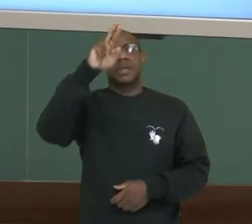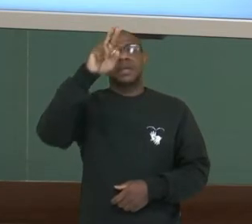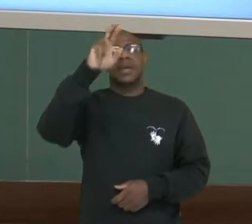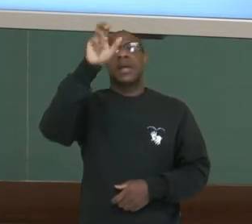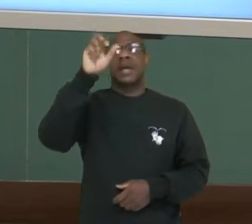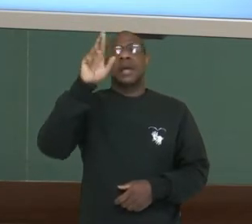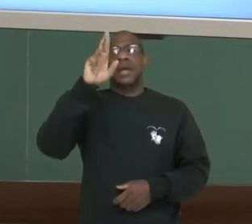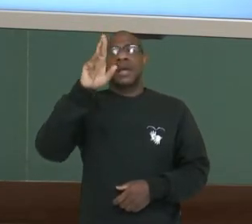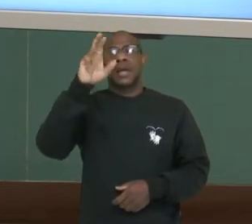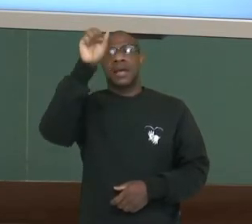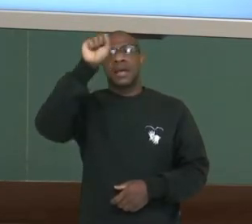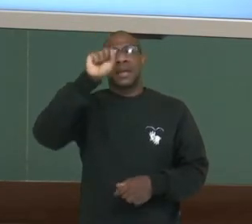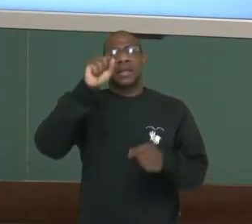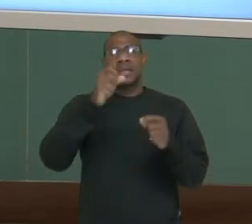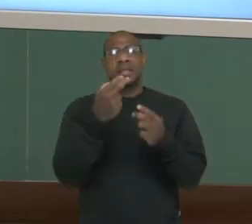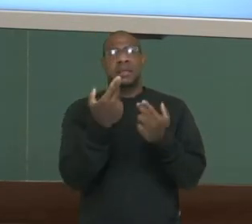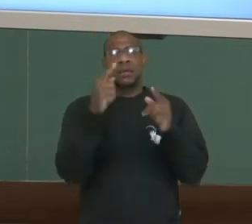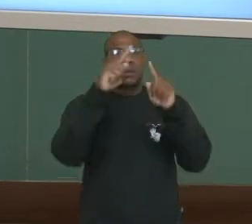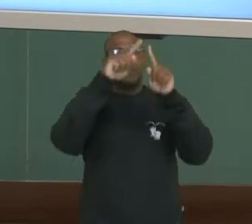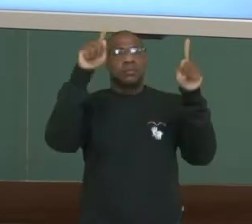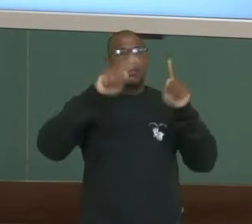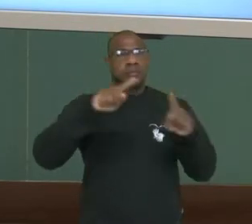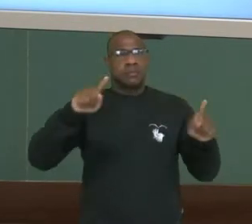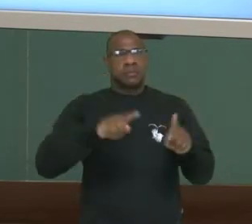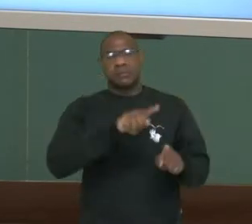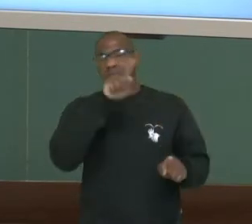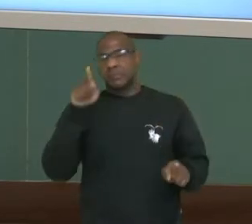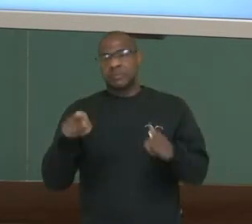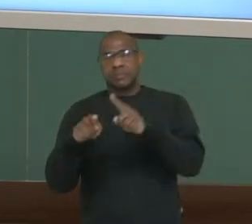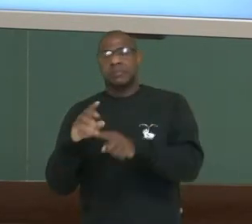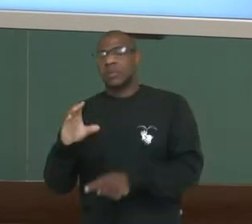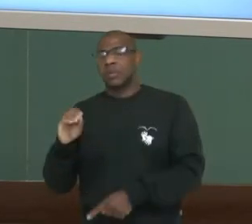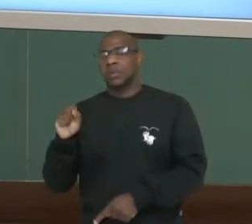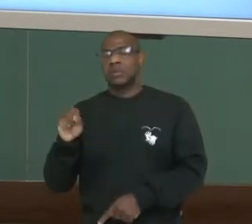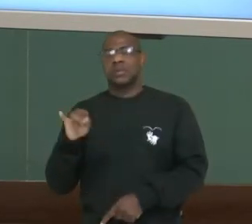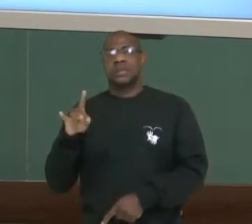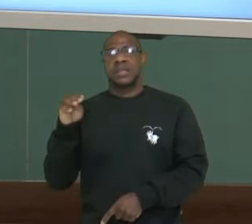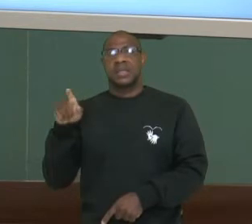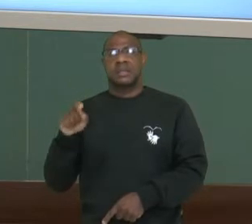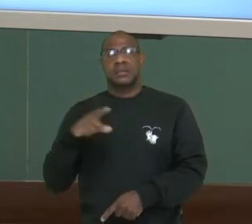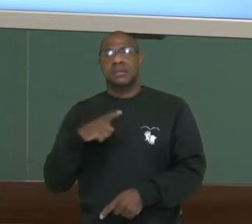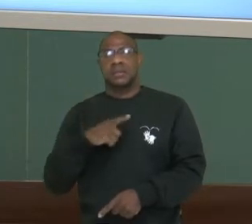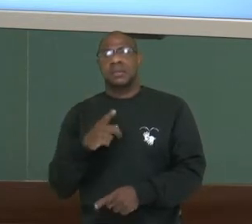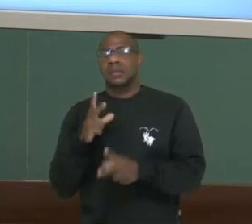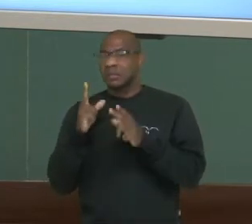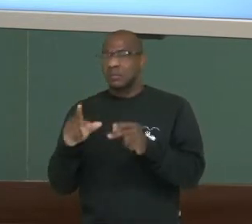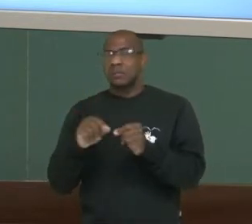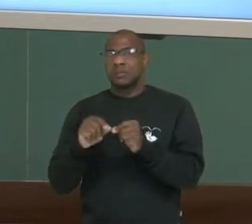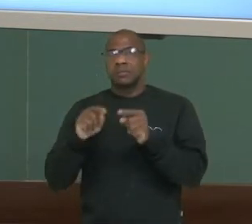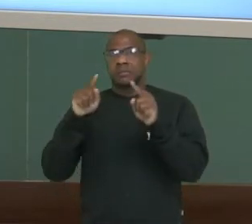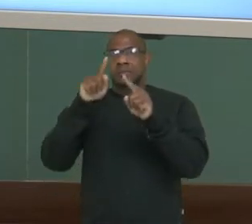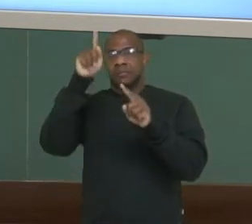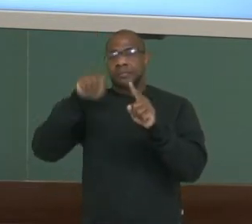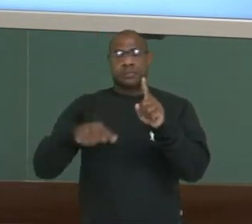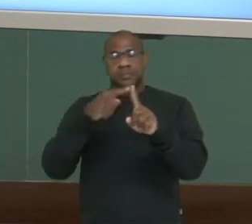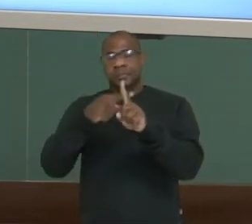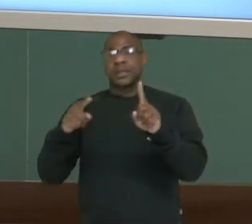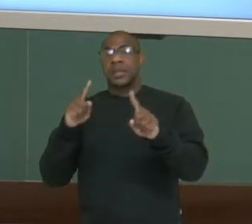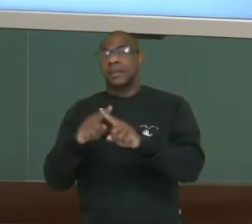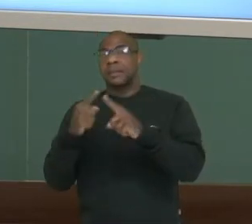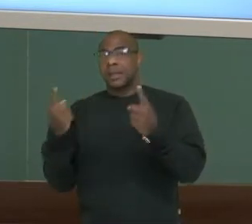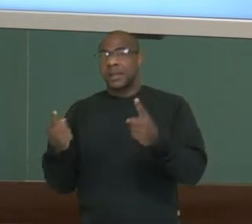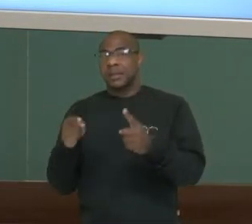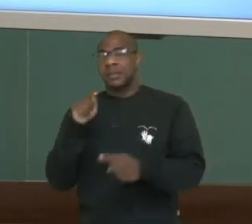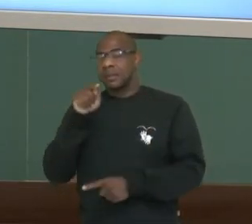S têm o mesmo coeficiente angular. No caso da coincidente, também elas vão ter o mesmo coeficiente angular. Portanto,